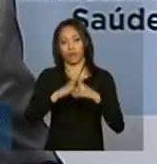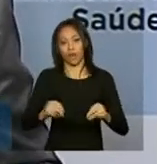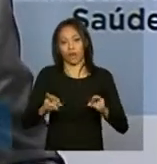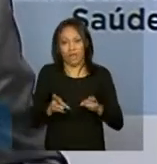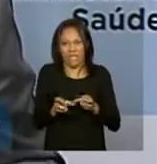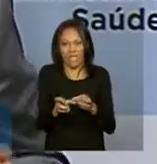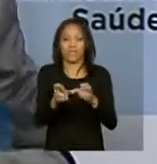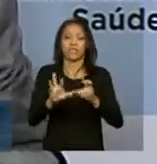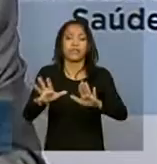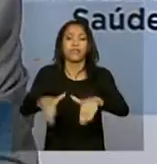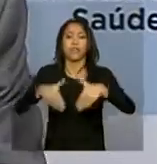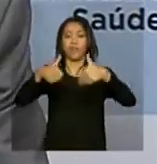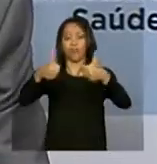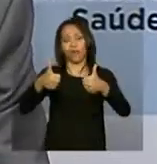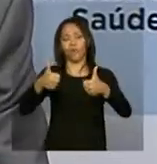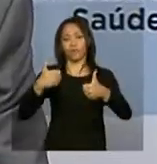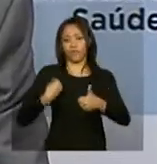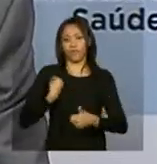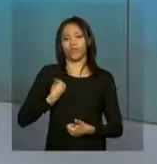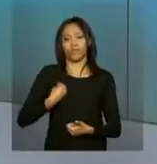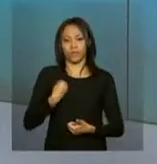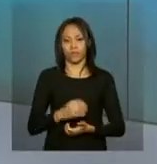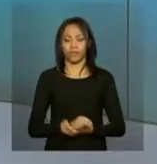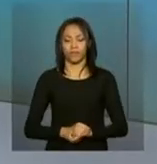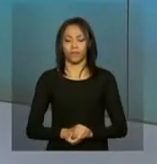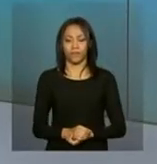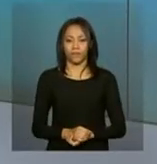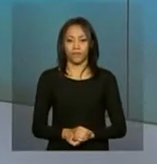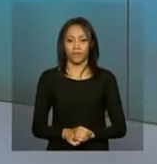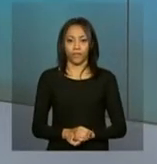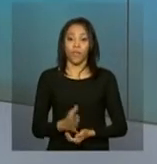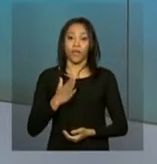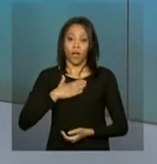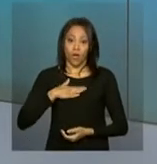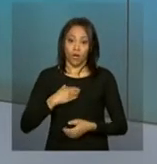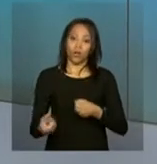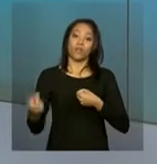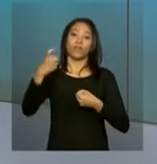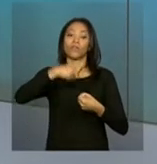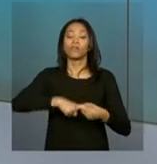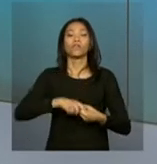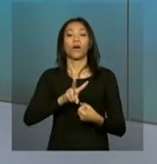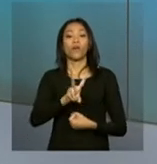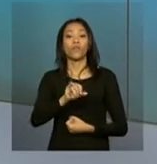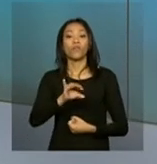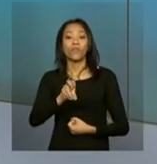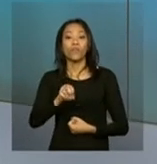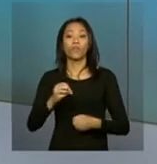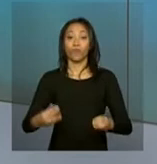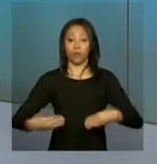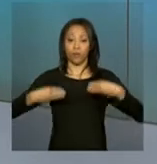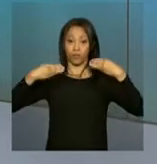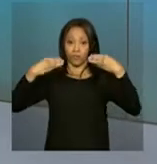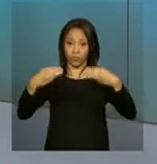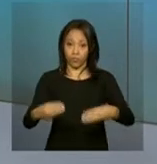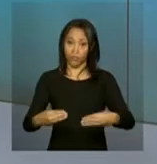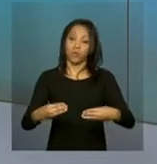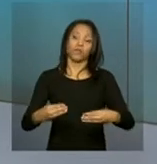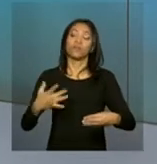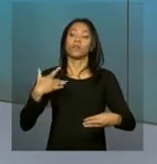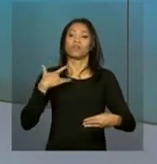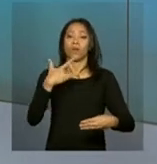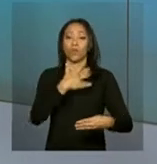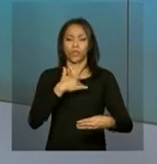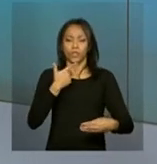mais qualidade de vida ao paciente. E agora nós vamos voltar ao vivo ao Ministério da Saúde,